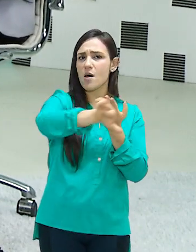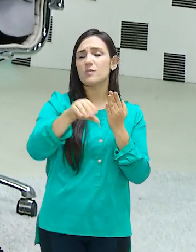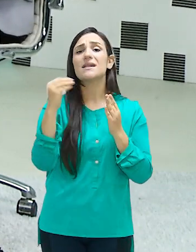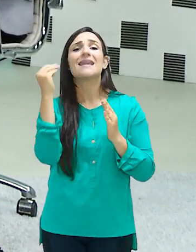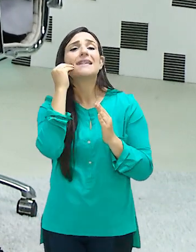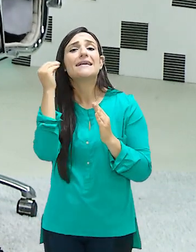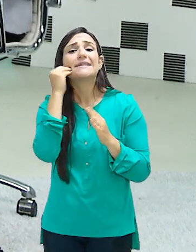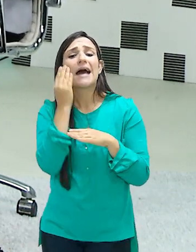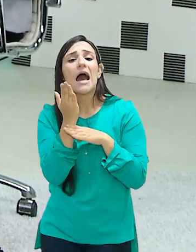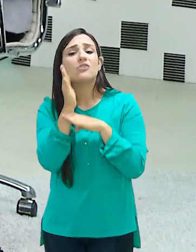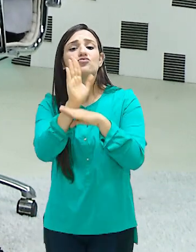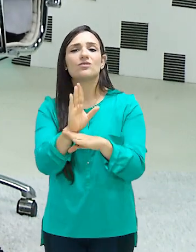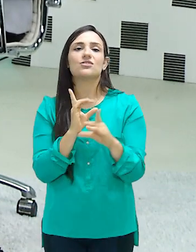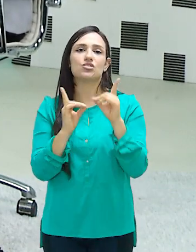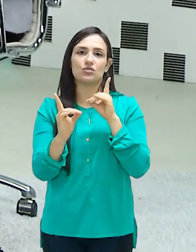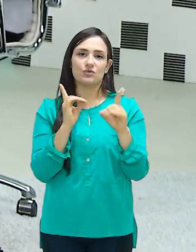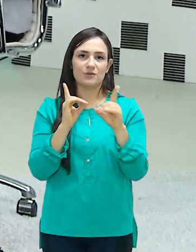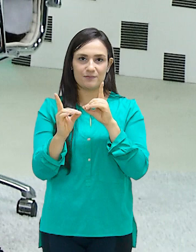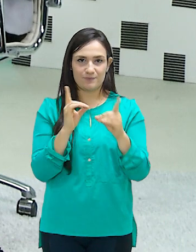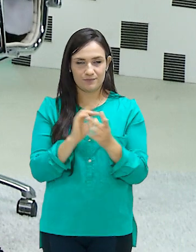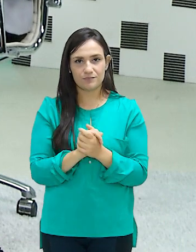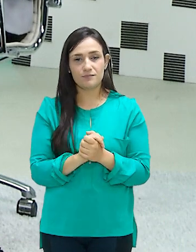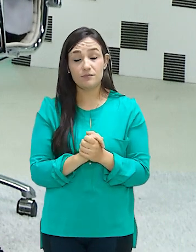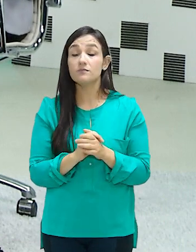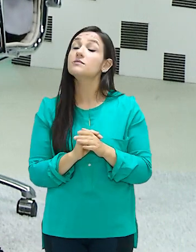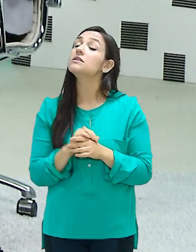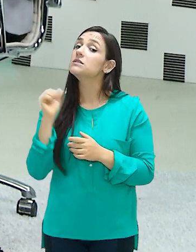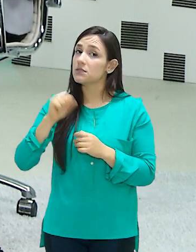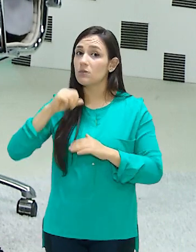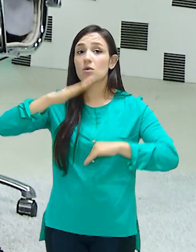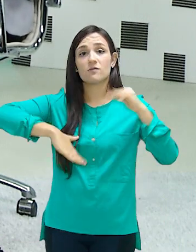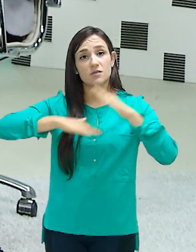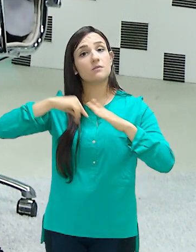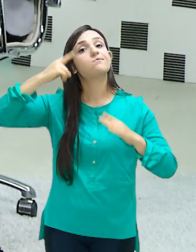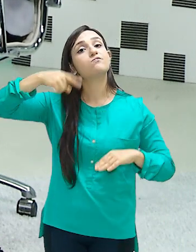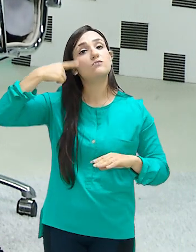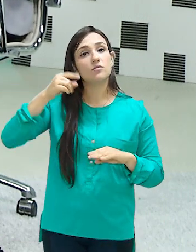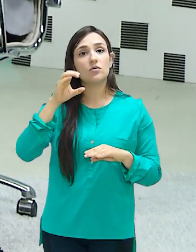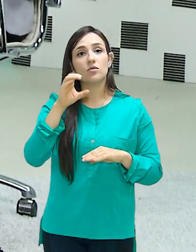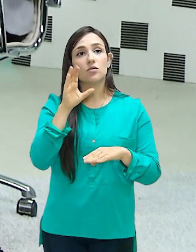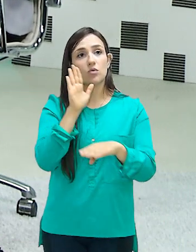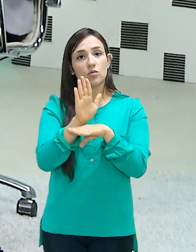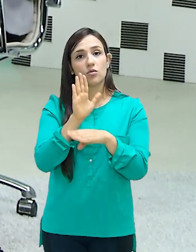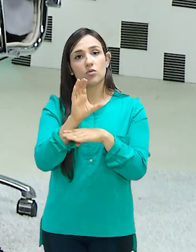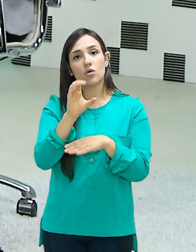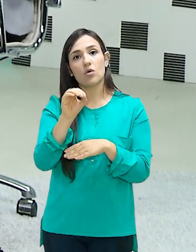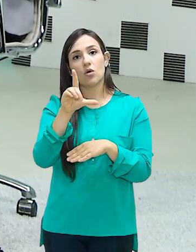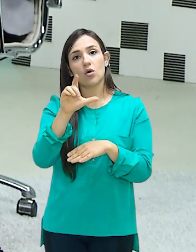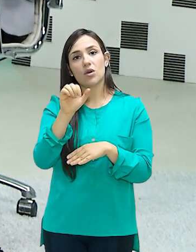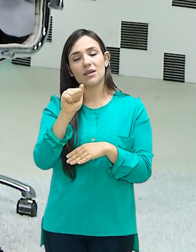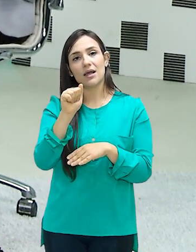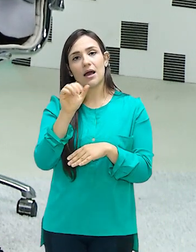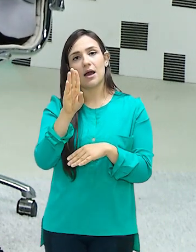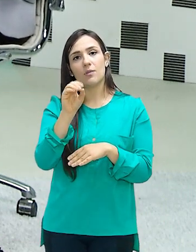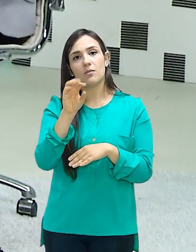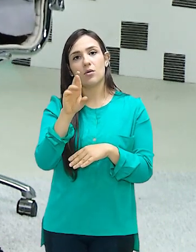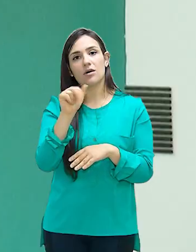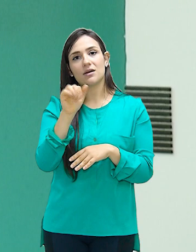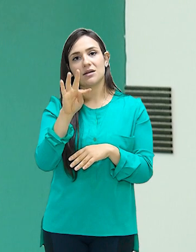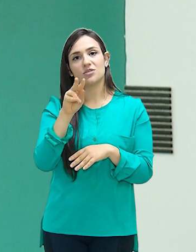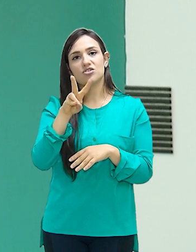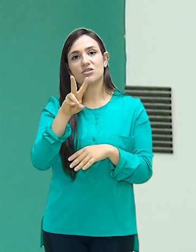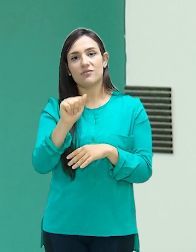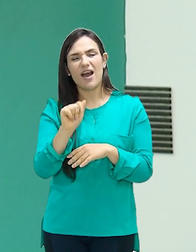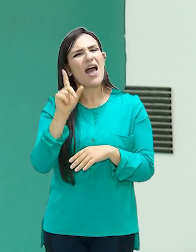sim, não acontece absolutamente nada. A advocacia colaborativa, ela é uma advocacia voltada... Conciliadora. Exatamente. Ela